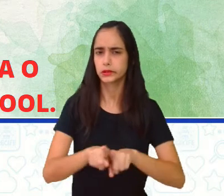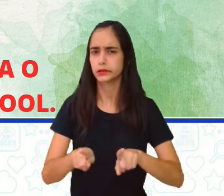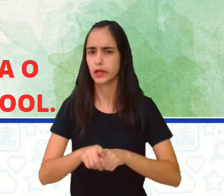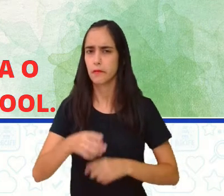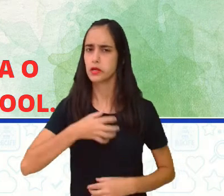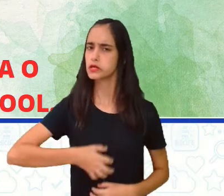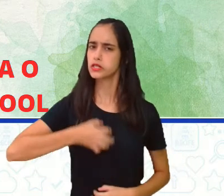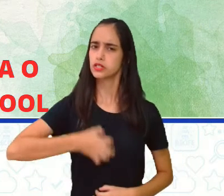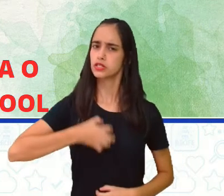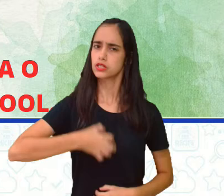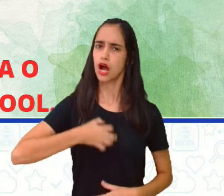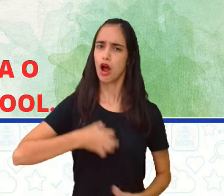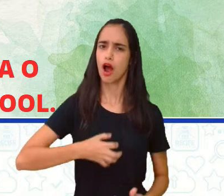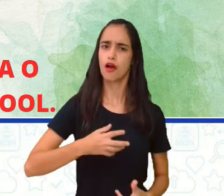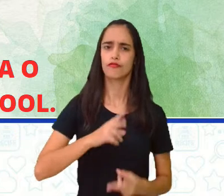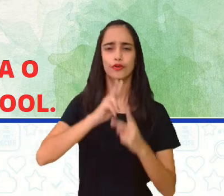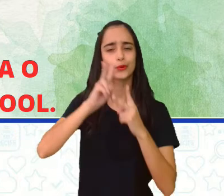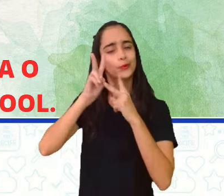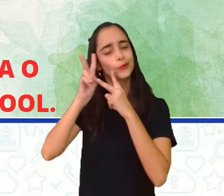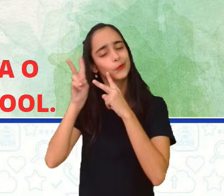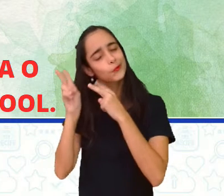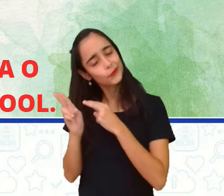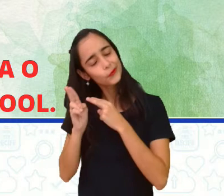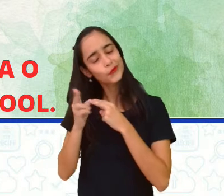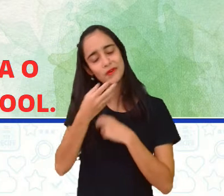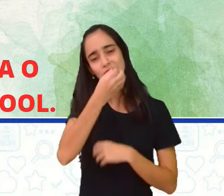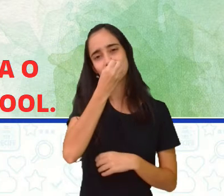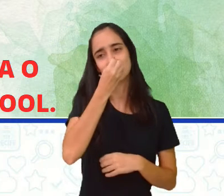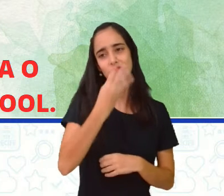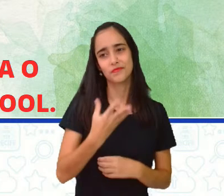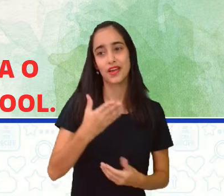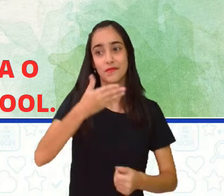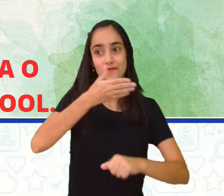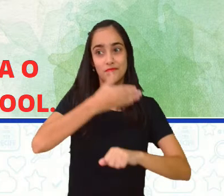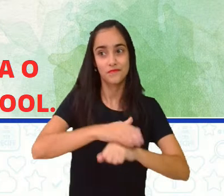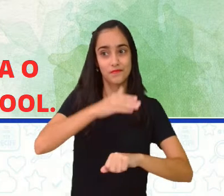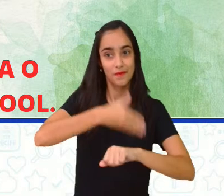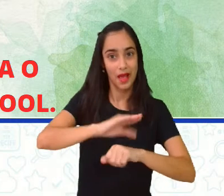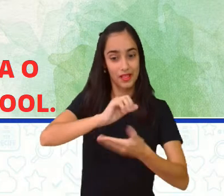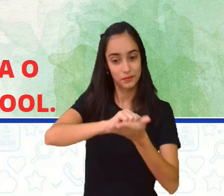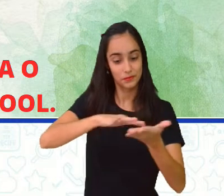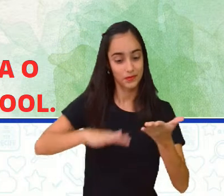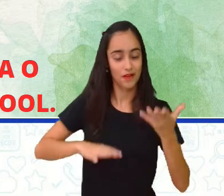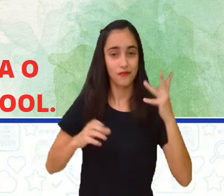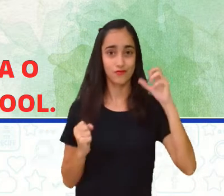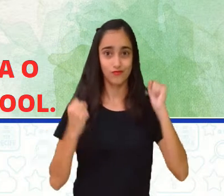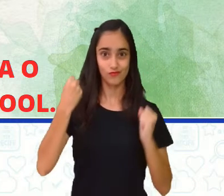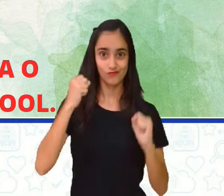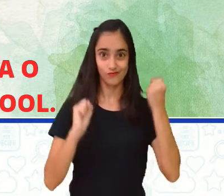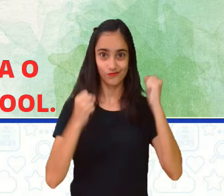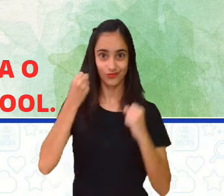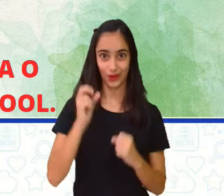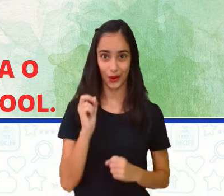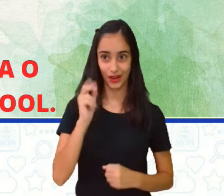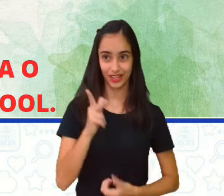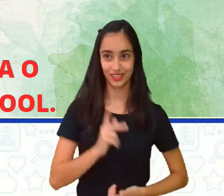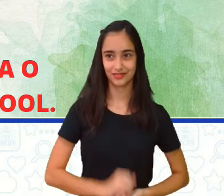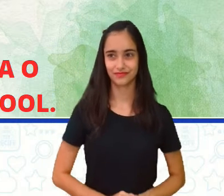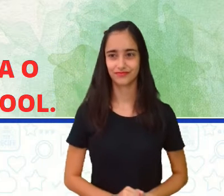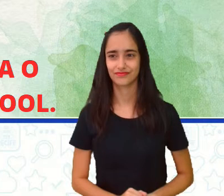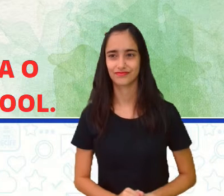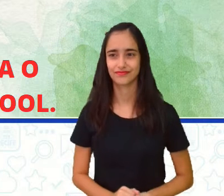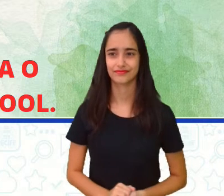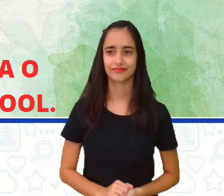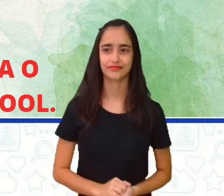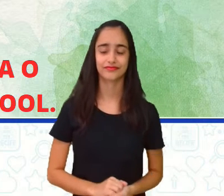durma bem, pratique atividade física. Aqui um recadinho para os adultos, né? Reduz o consumo de álcool. Então, essas dicas aí que eu